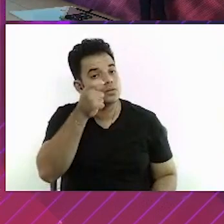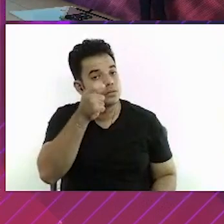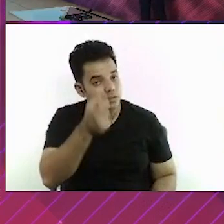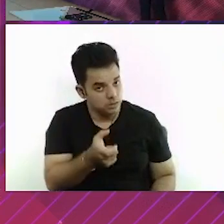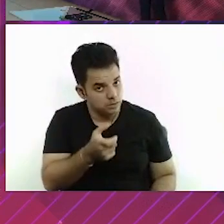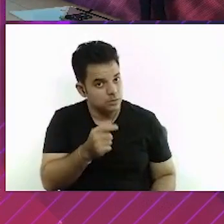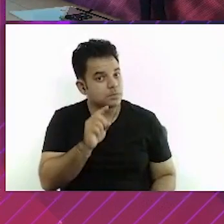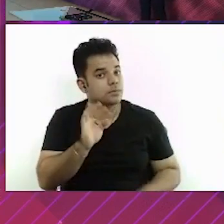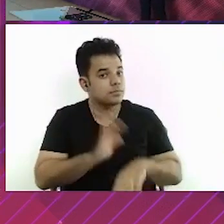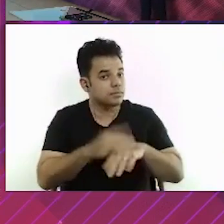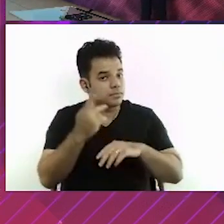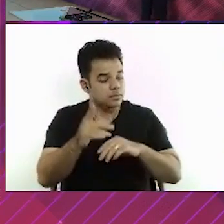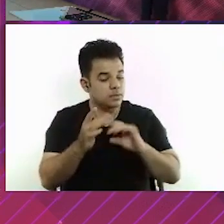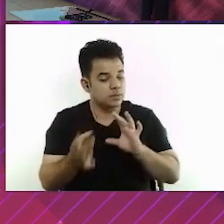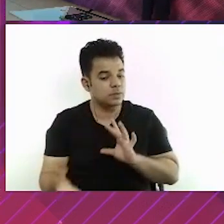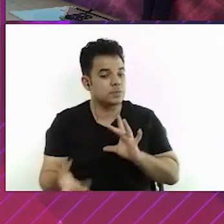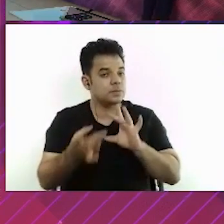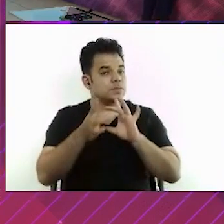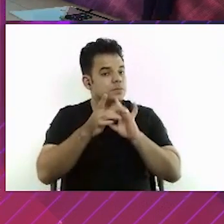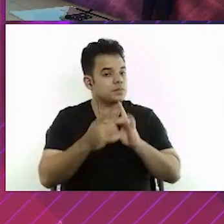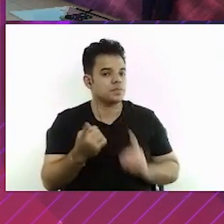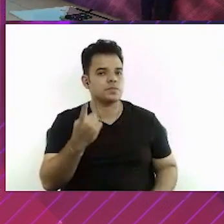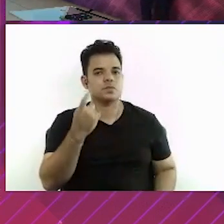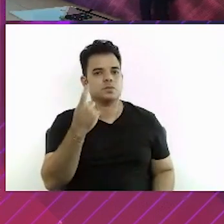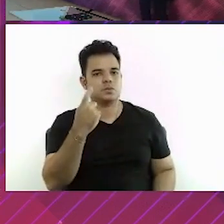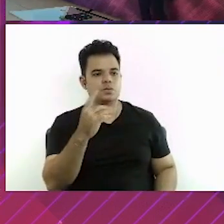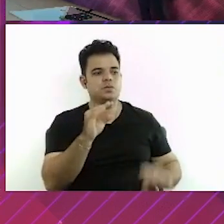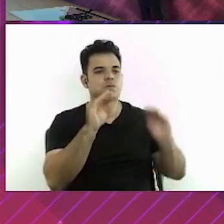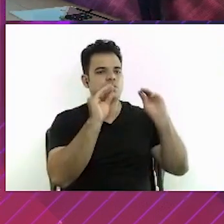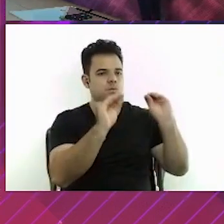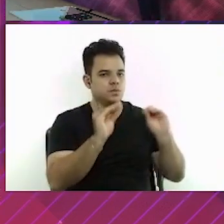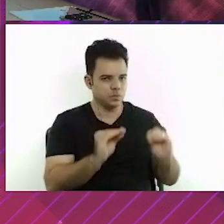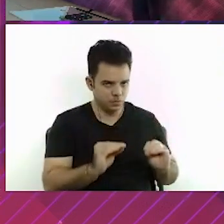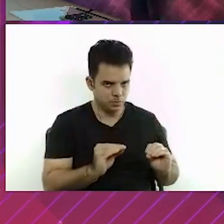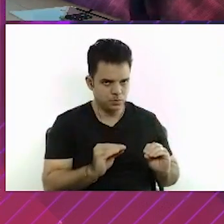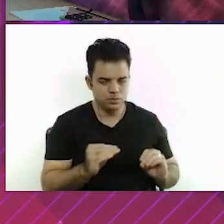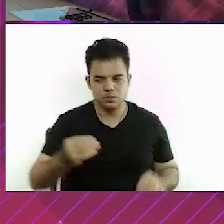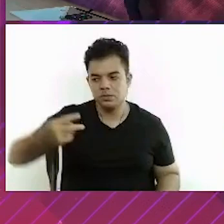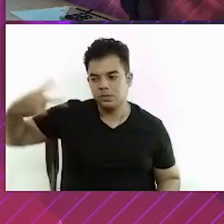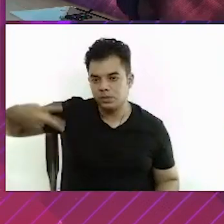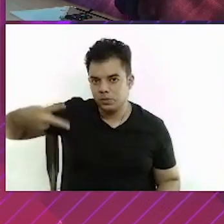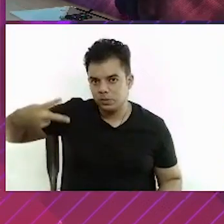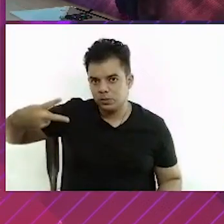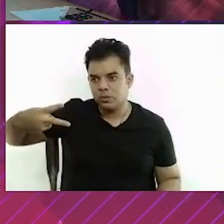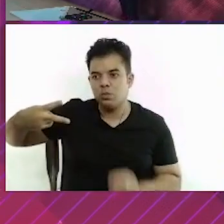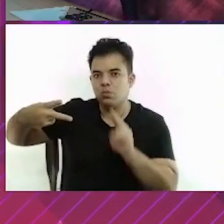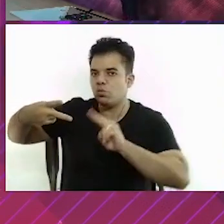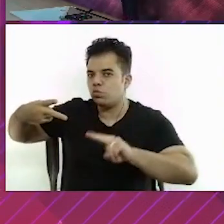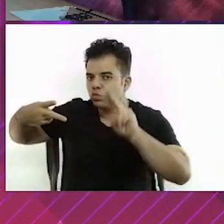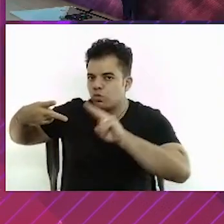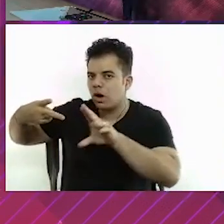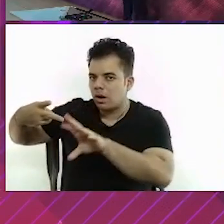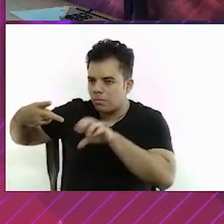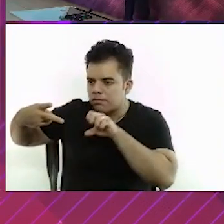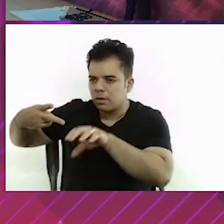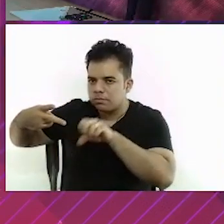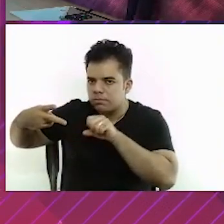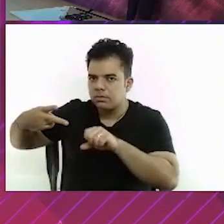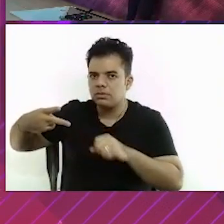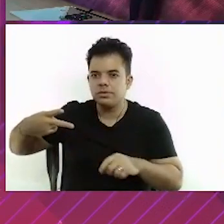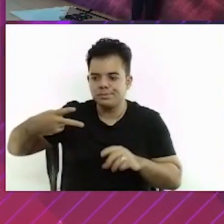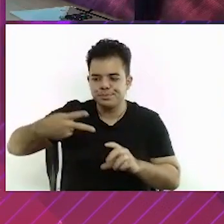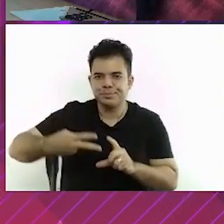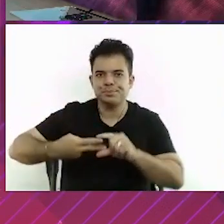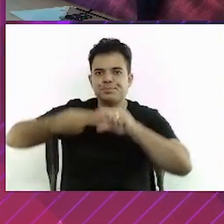uma conexão, pelo menos uma para publicação e outra para consumo. Por quê? Se tiver uma mesma conexão para as duas, você pode